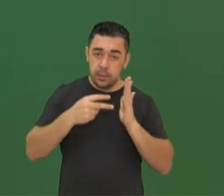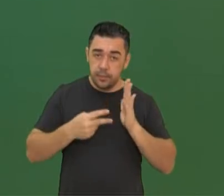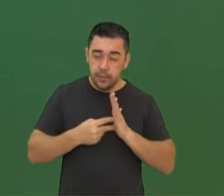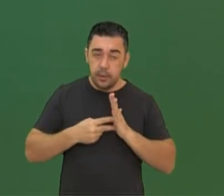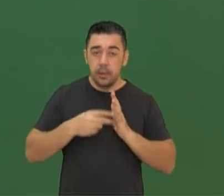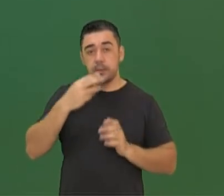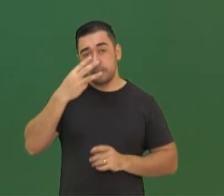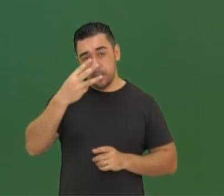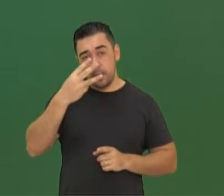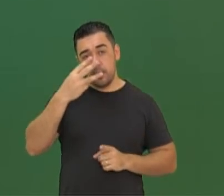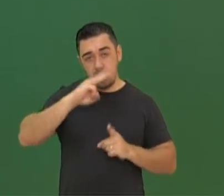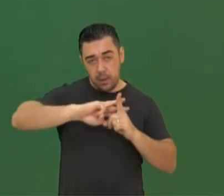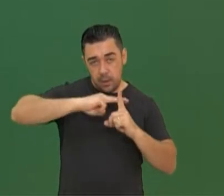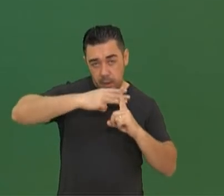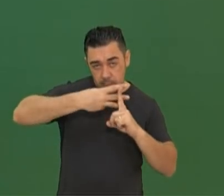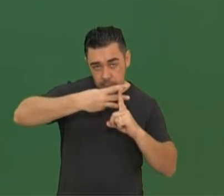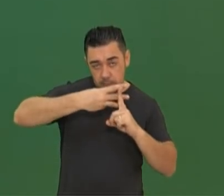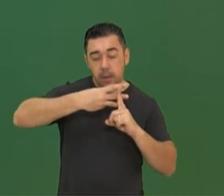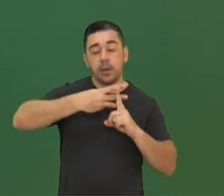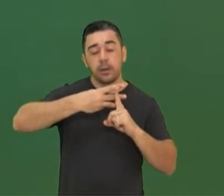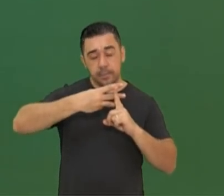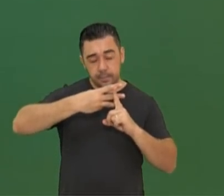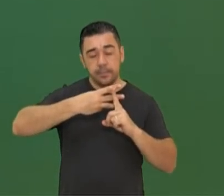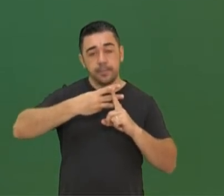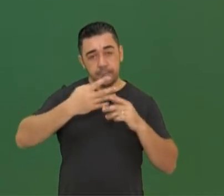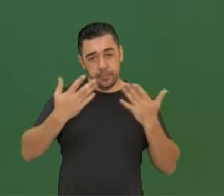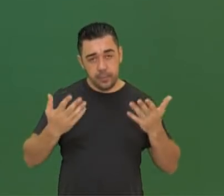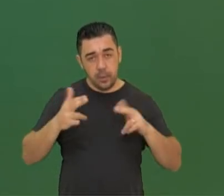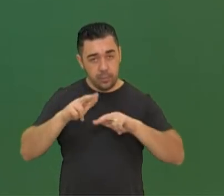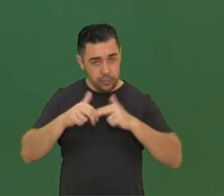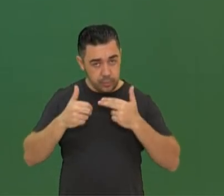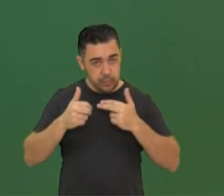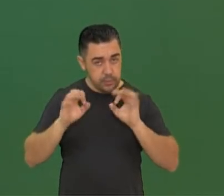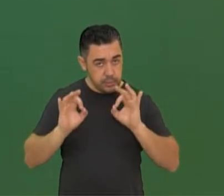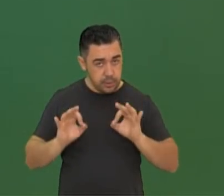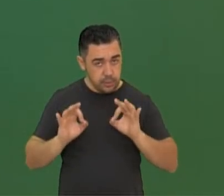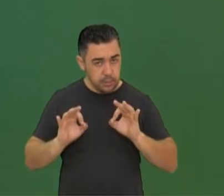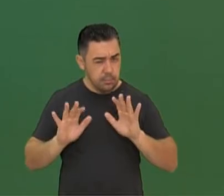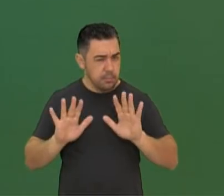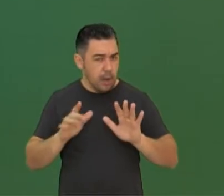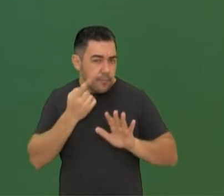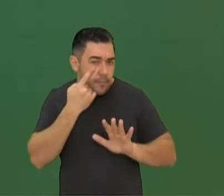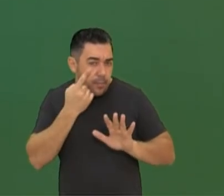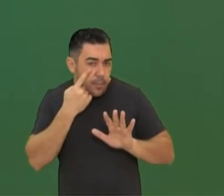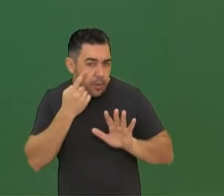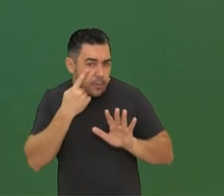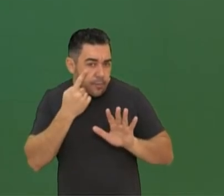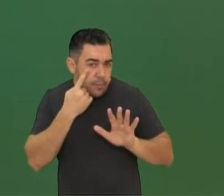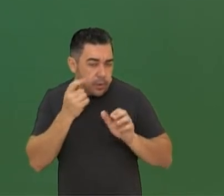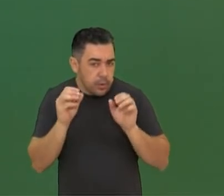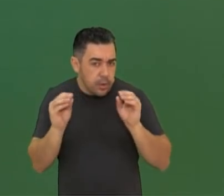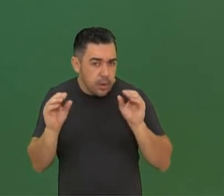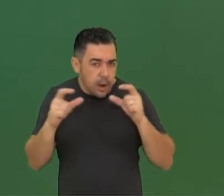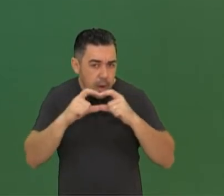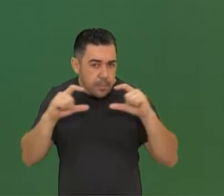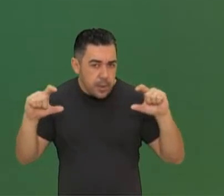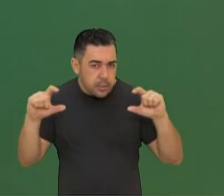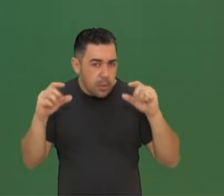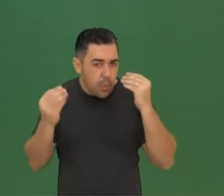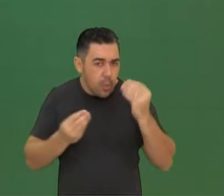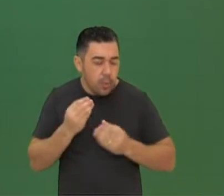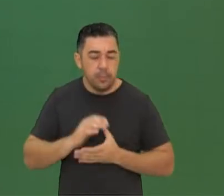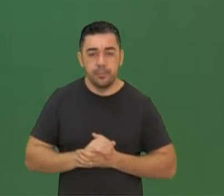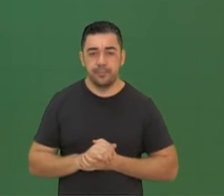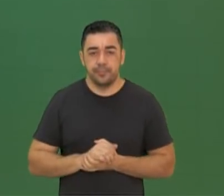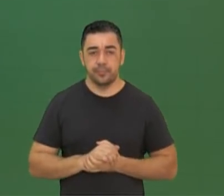vai fazer o quê? Ele vai triplicar. Certo? Mas vamos conferir isso algebricamente. Então, ó, na